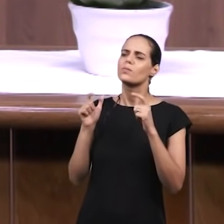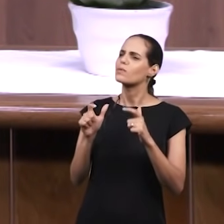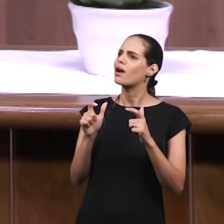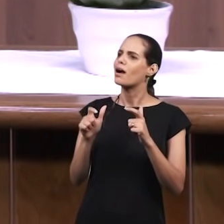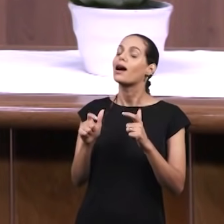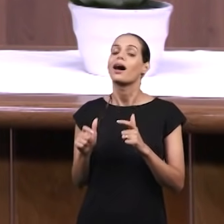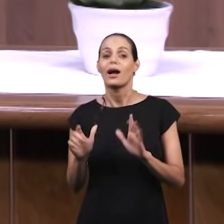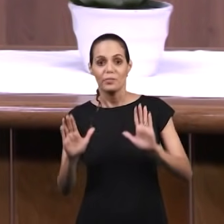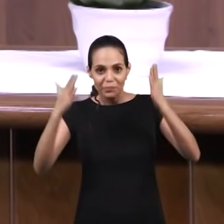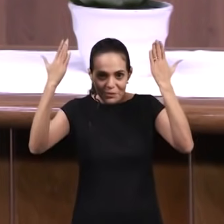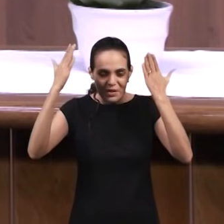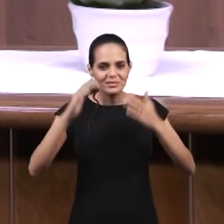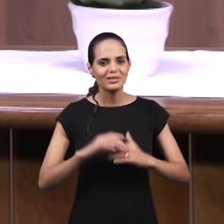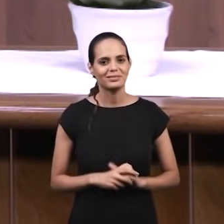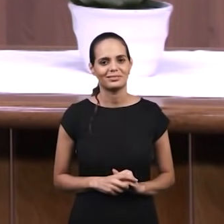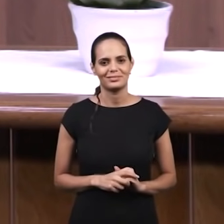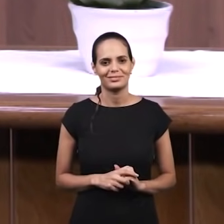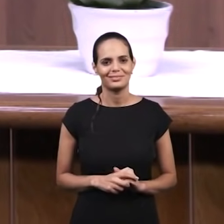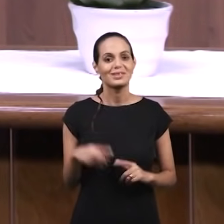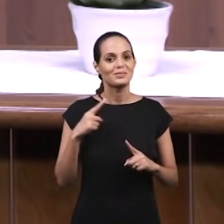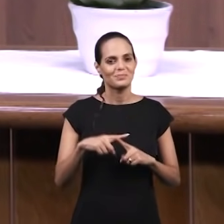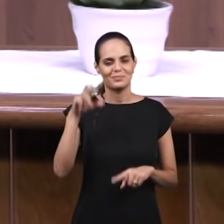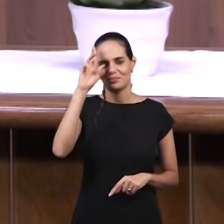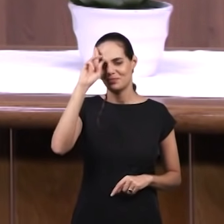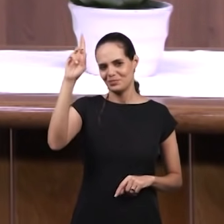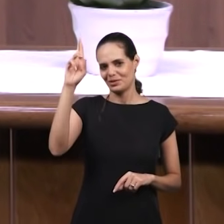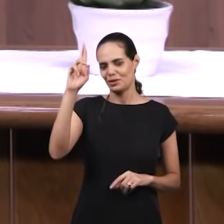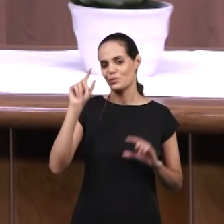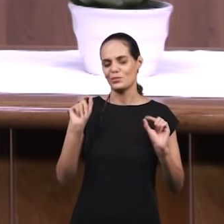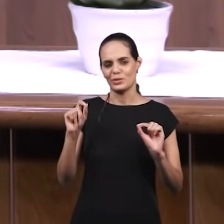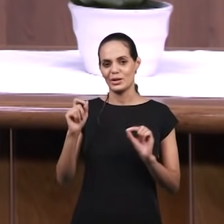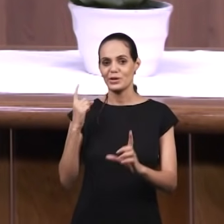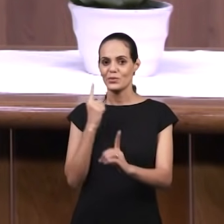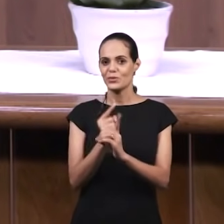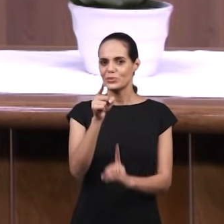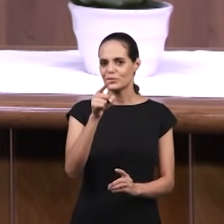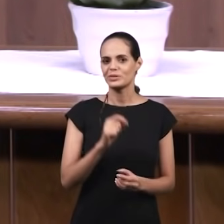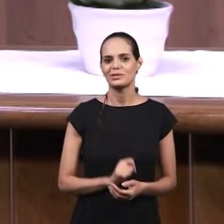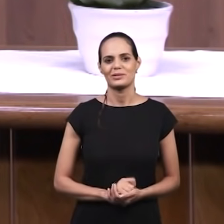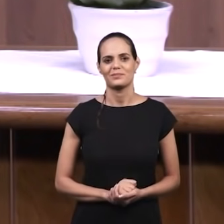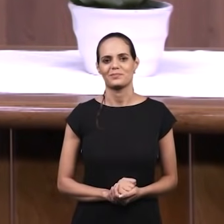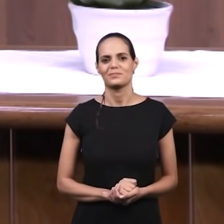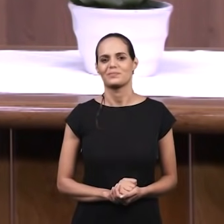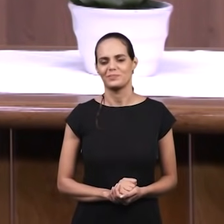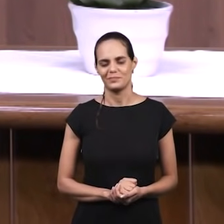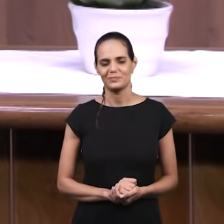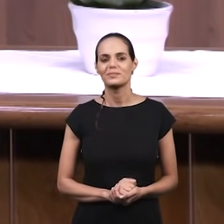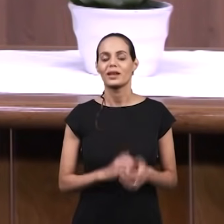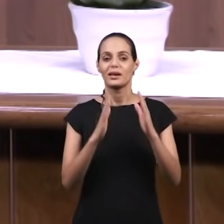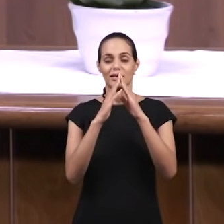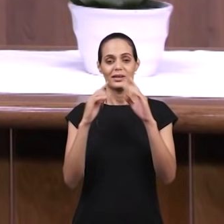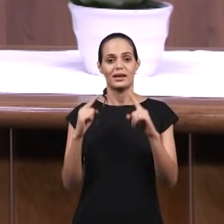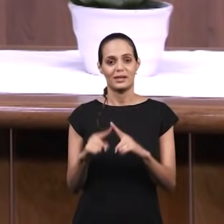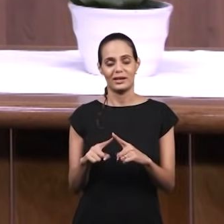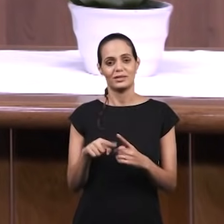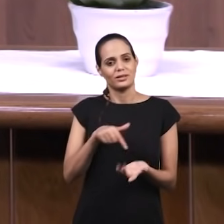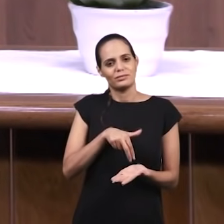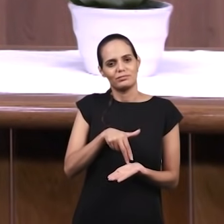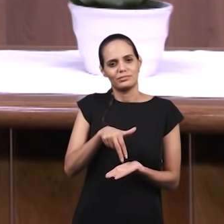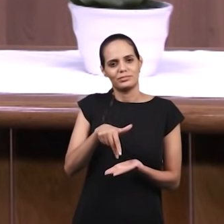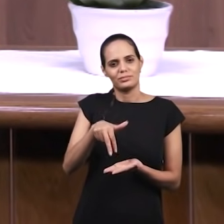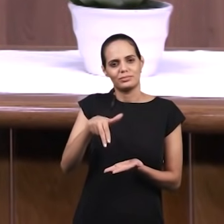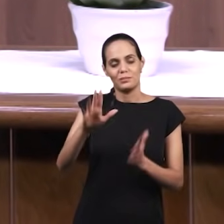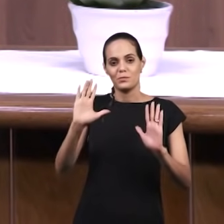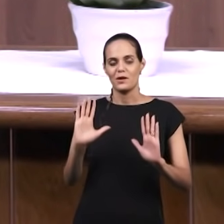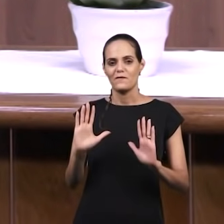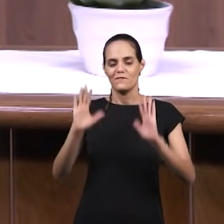É para uma festa. Porque o Senhor encontrou você. E a igreja, ela caminha para uma grande